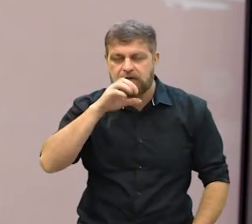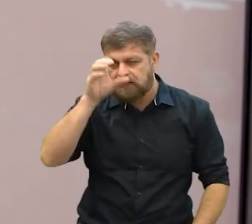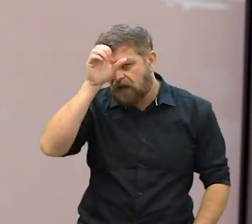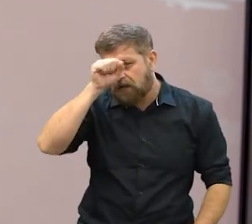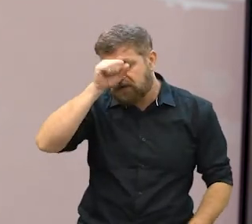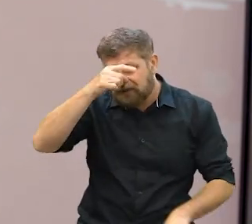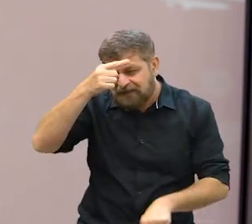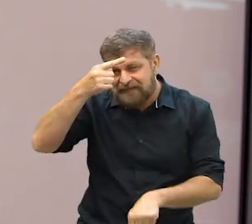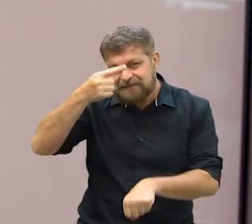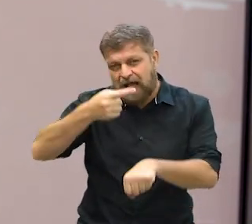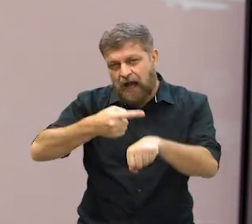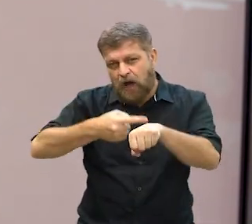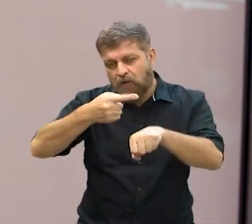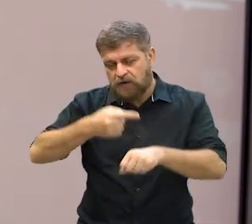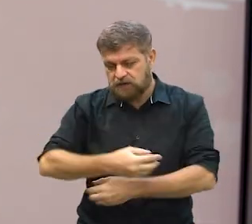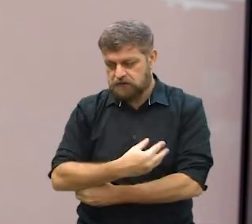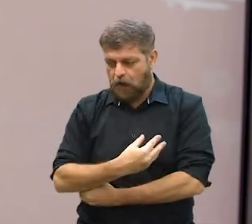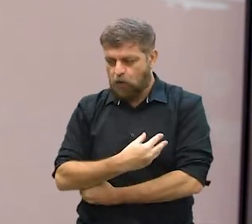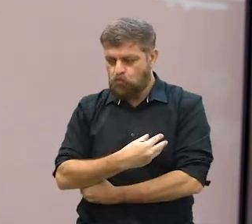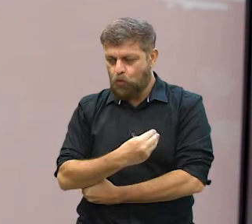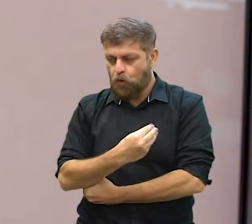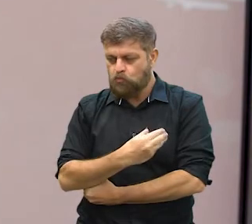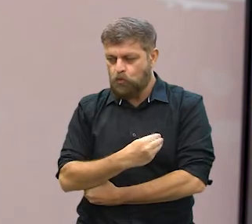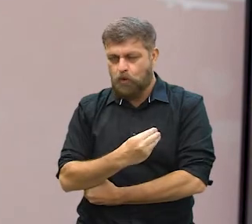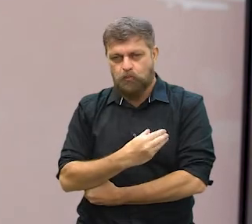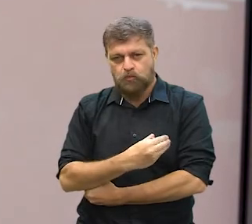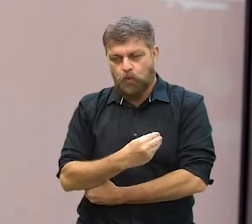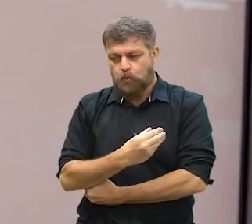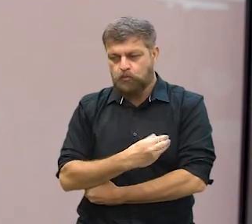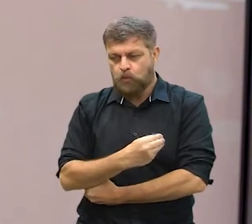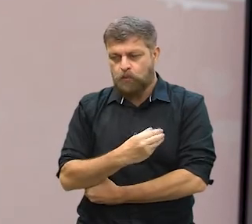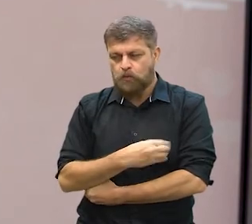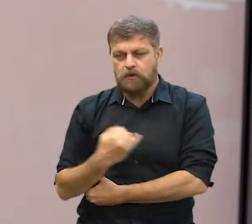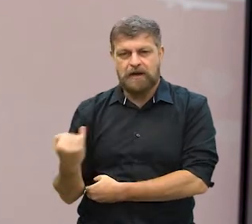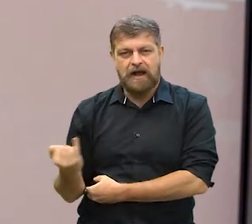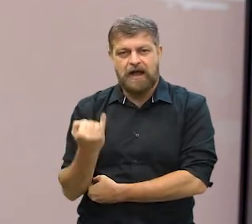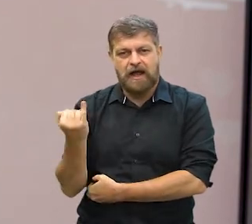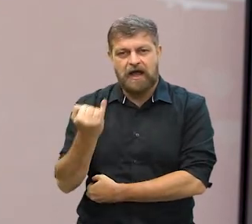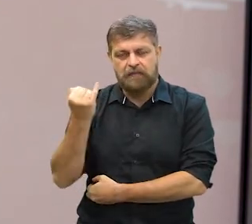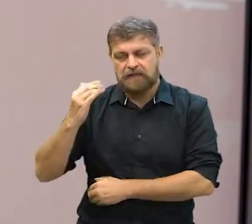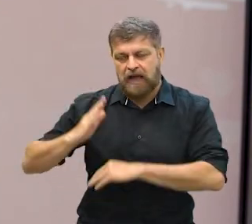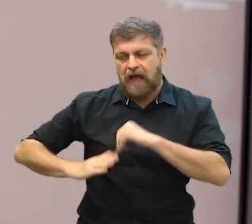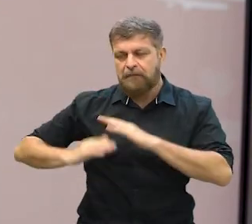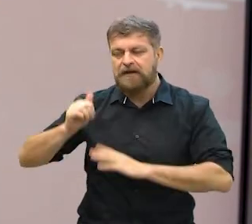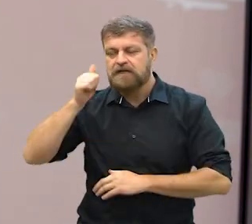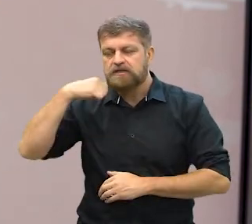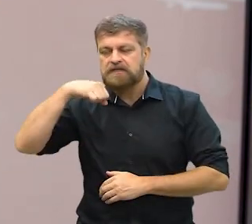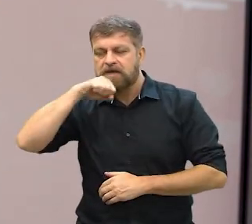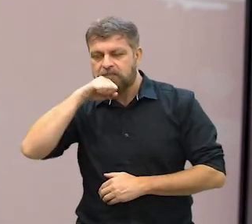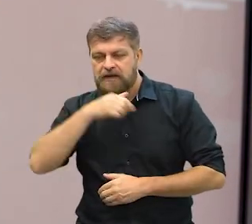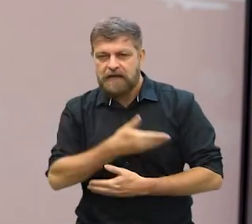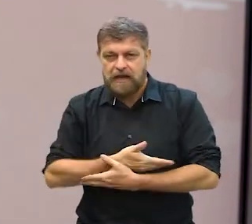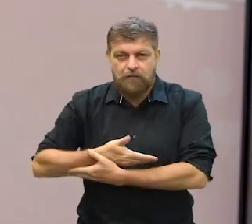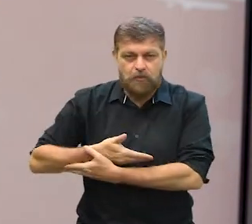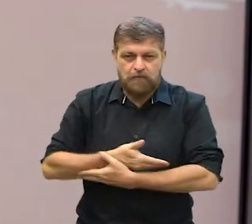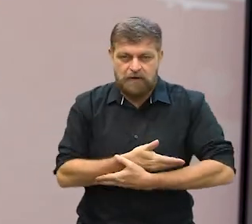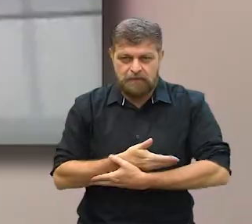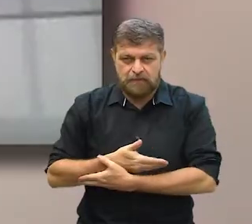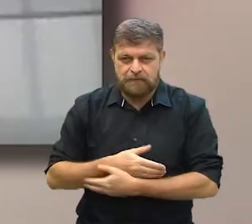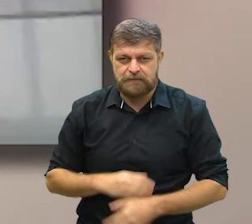mamães nesse momento aí de amamentação? A importância que é esse gesto para a mãe e para o bebê também,